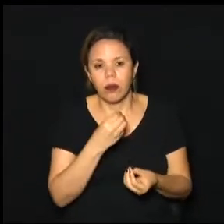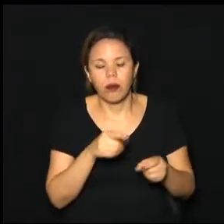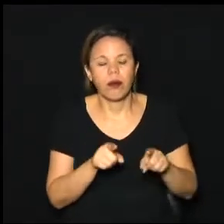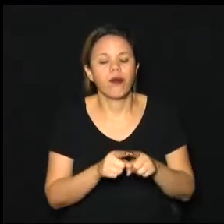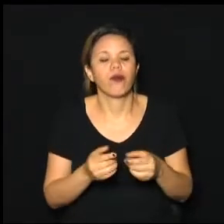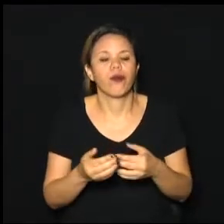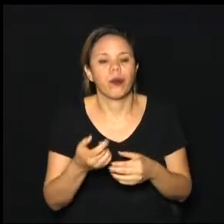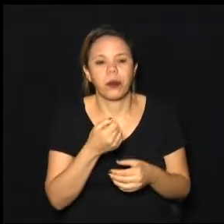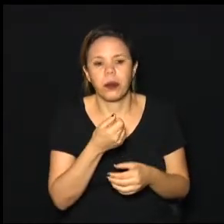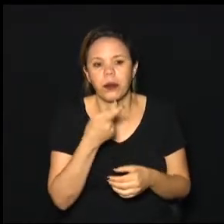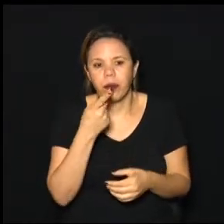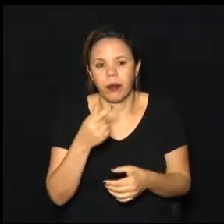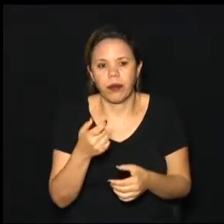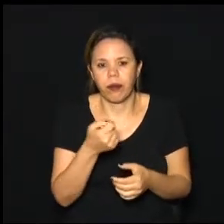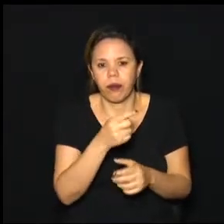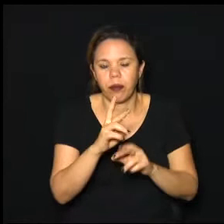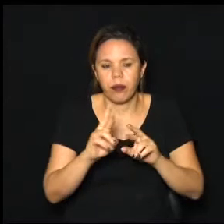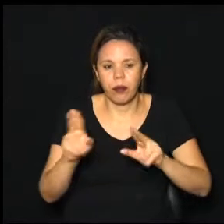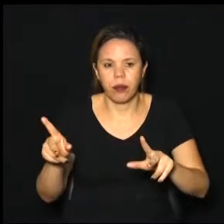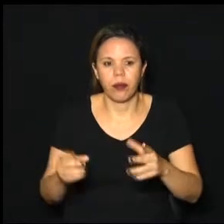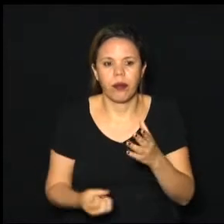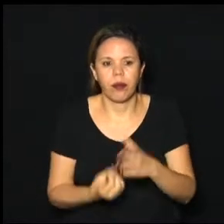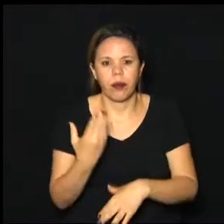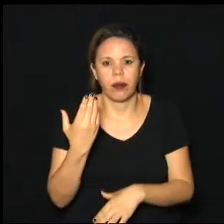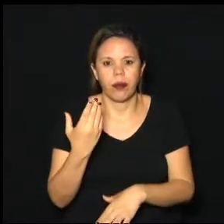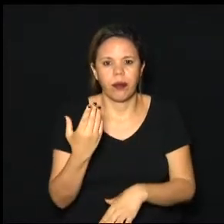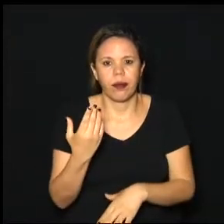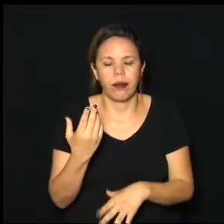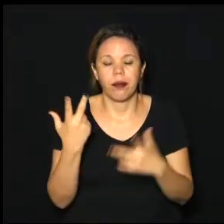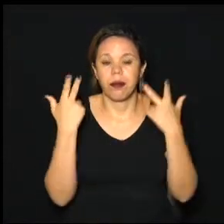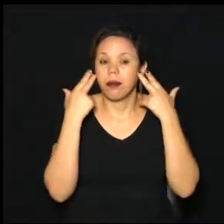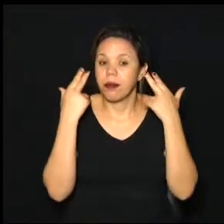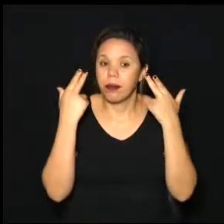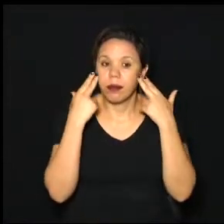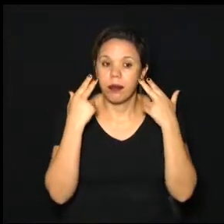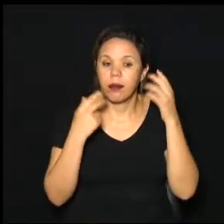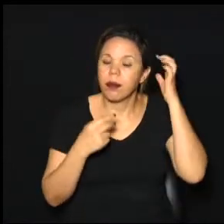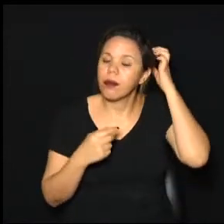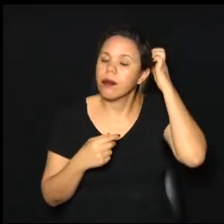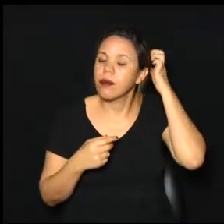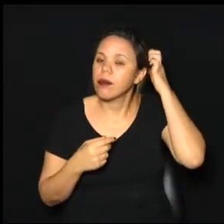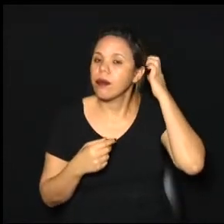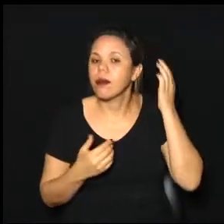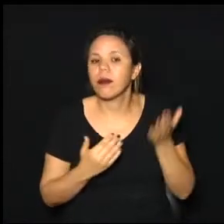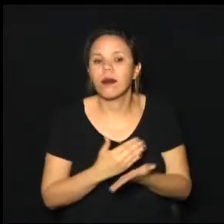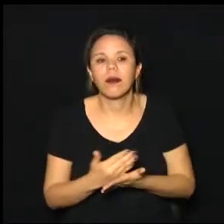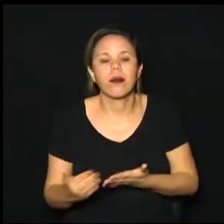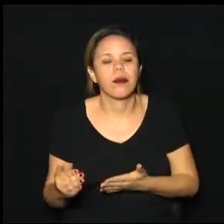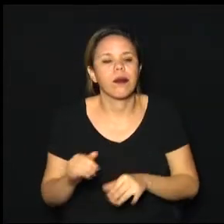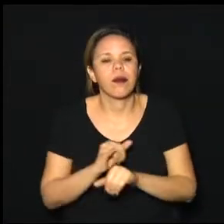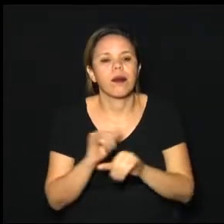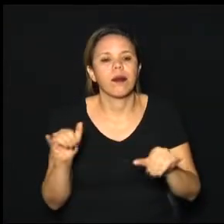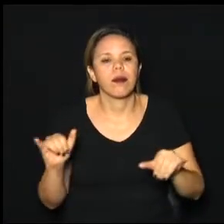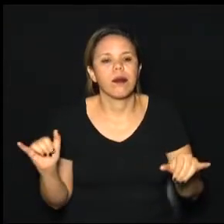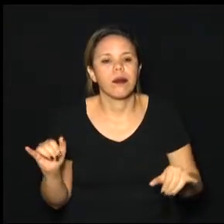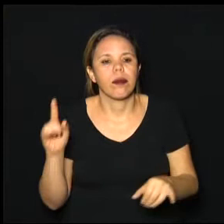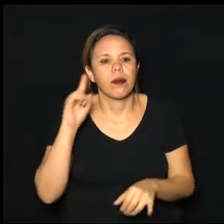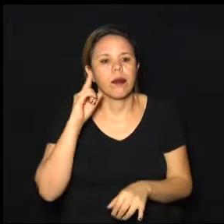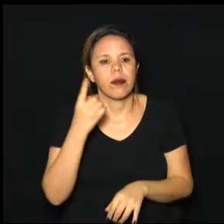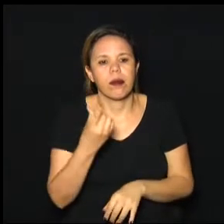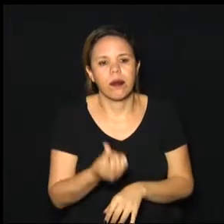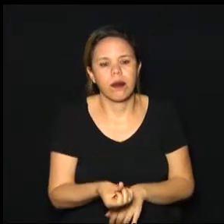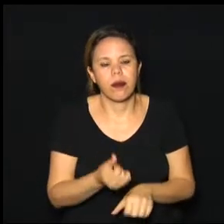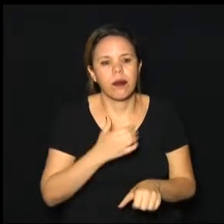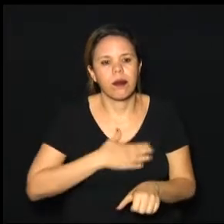então, diferentemente do que aconteceria numa situação de normalidade, em vez de iniciarmos a campanha eleitoral no dia 16 de